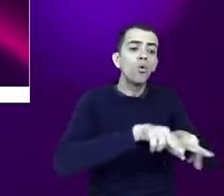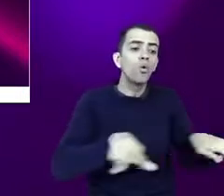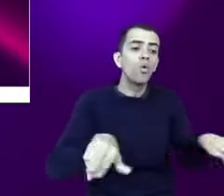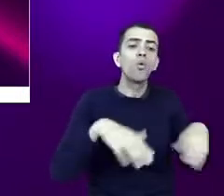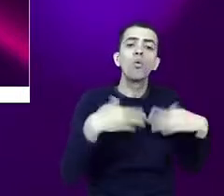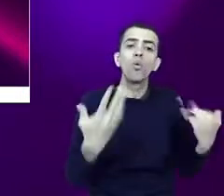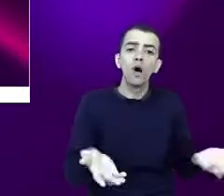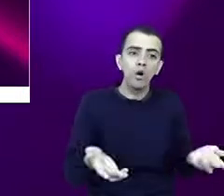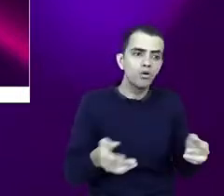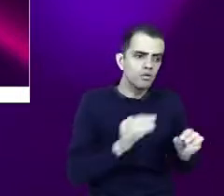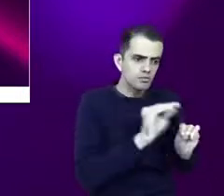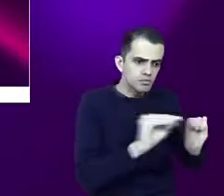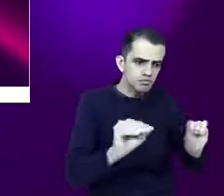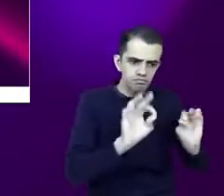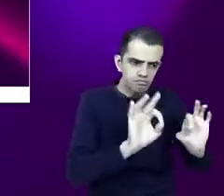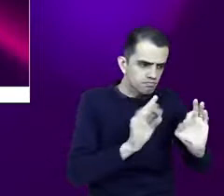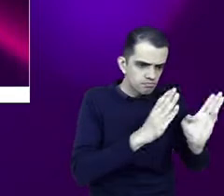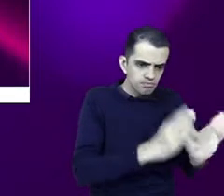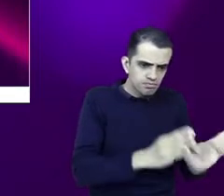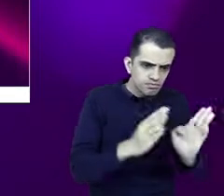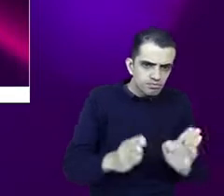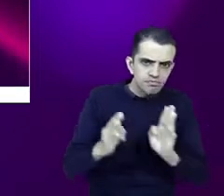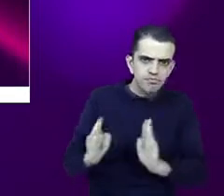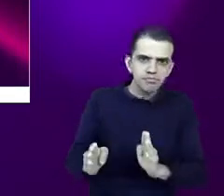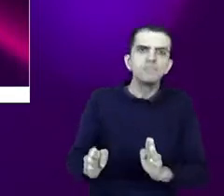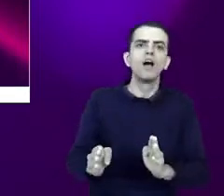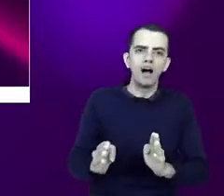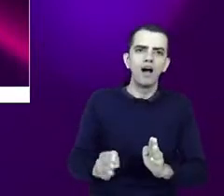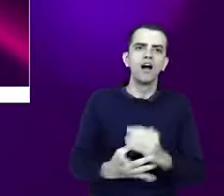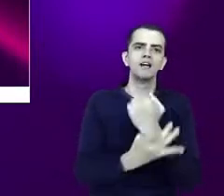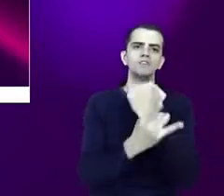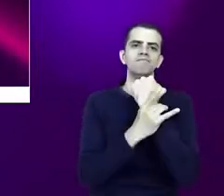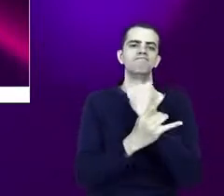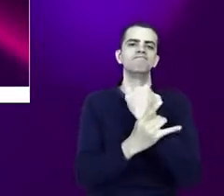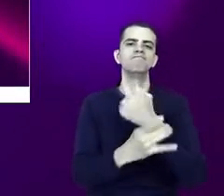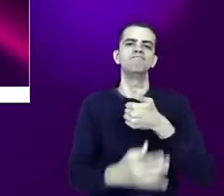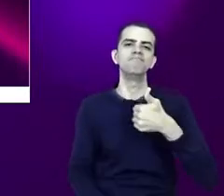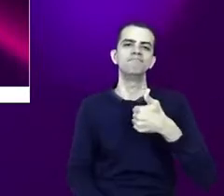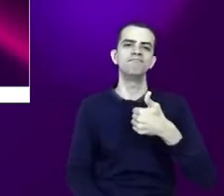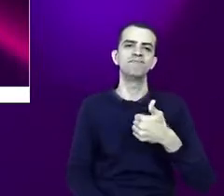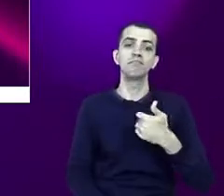segurança para operar. Então, eu fiquei mais criterioso ainda nessa organização.